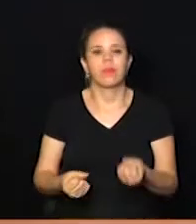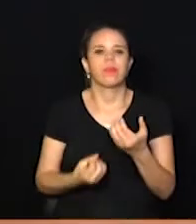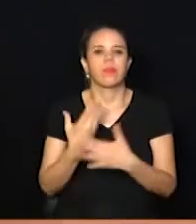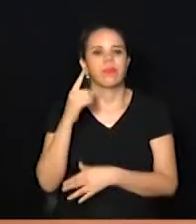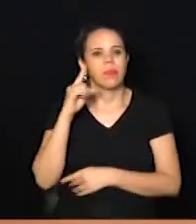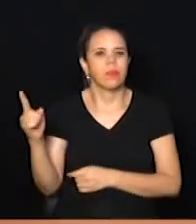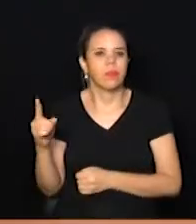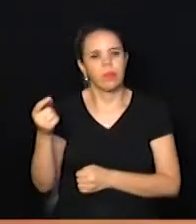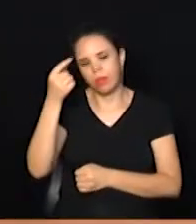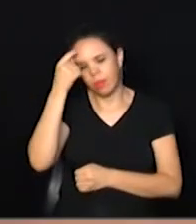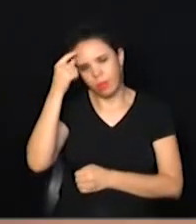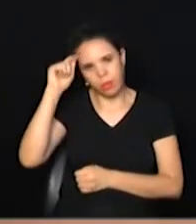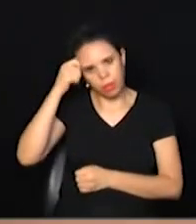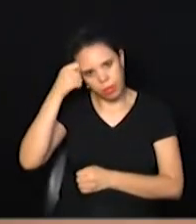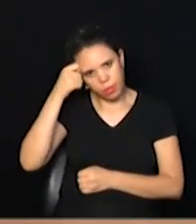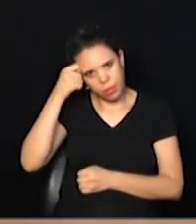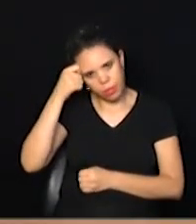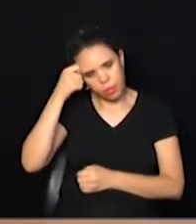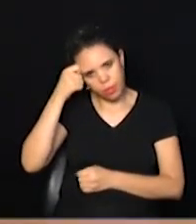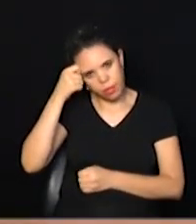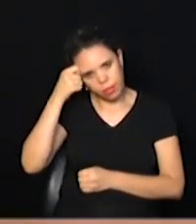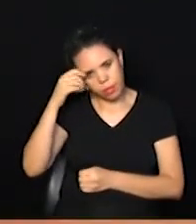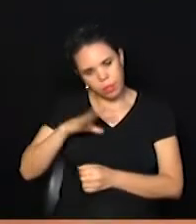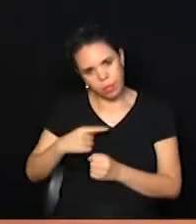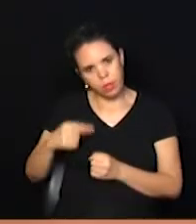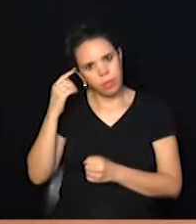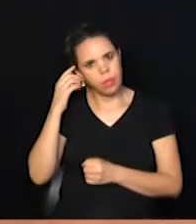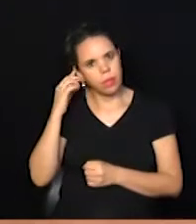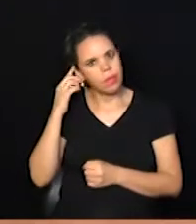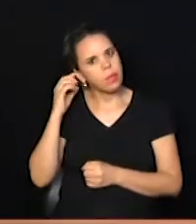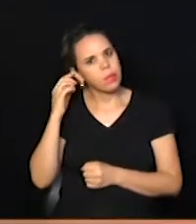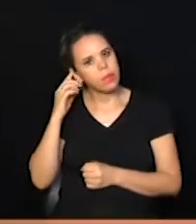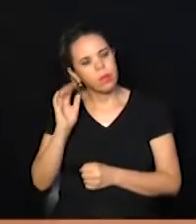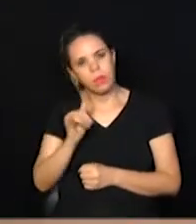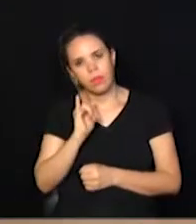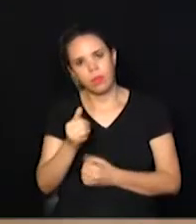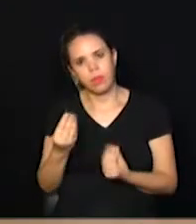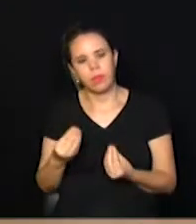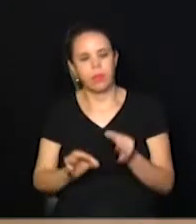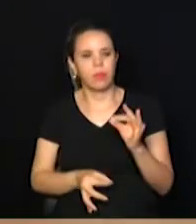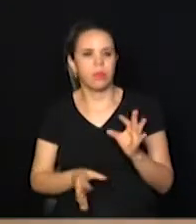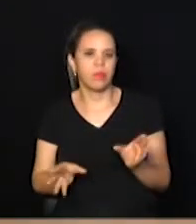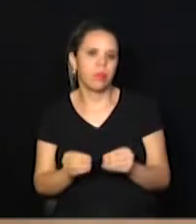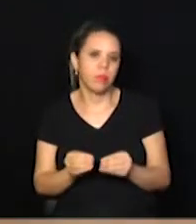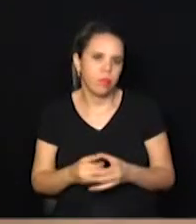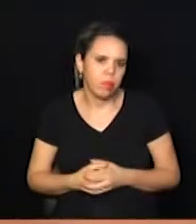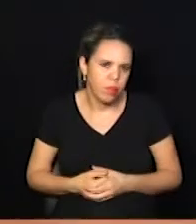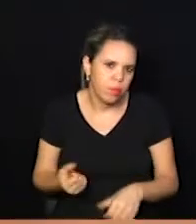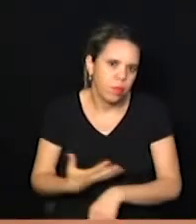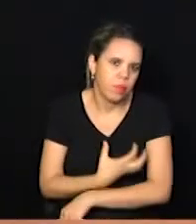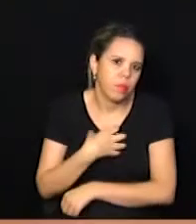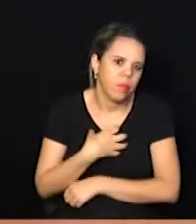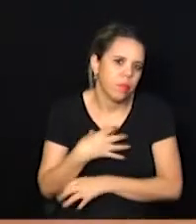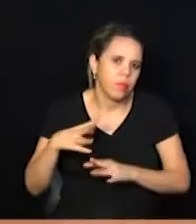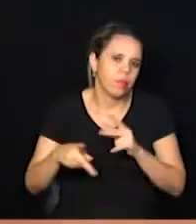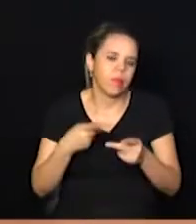Dia da Consciência Negra em um município. Então, eu acho que eu já falei bastante, mas eu fico realmente emocionado. Todo